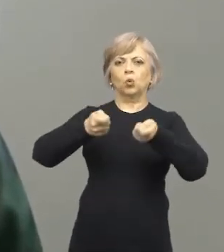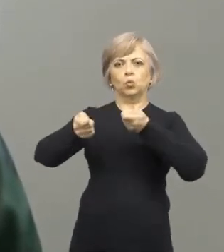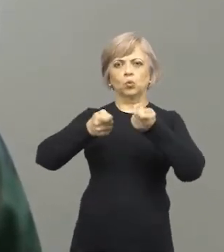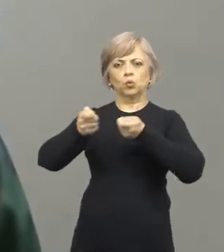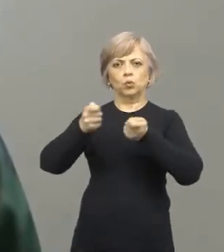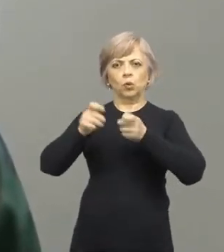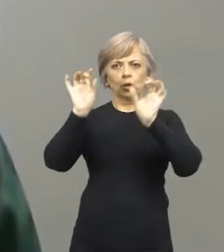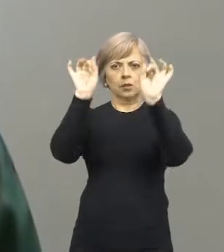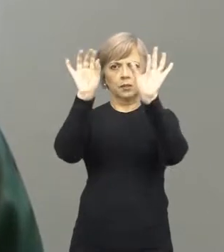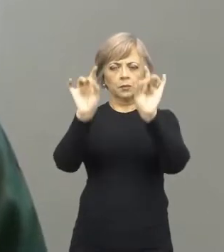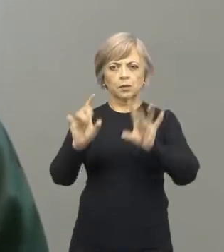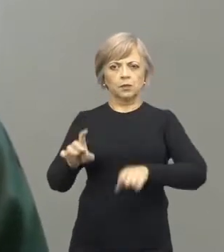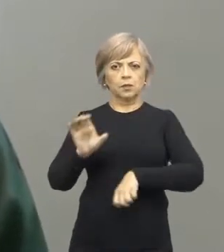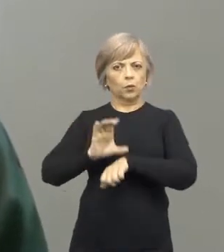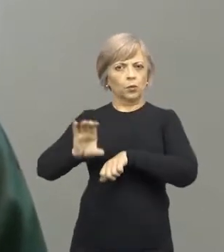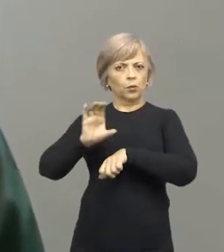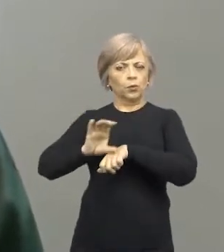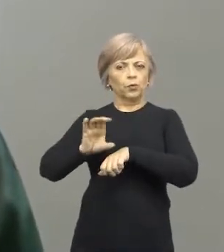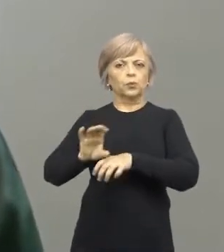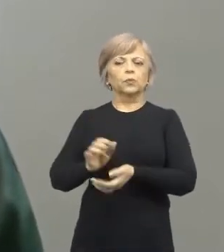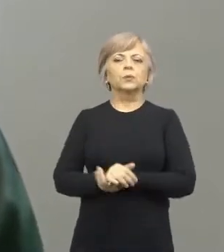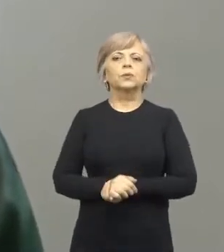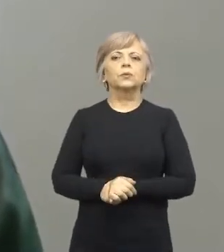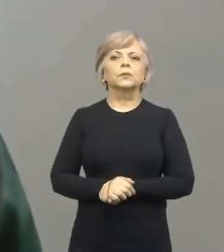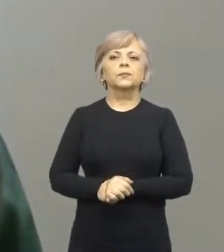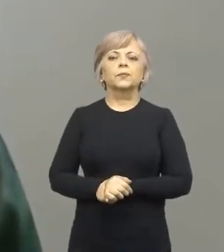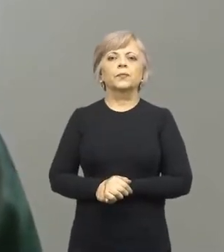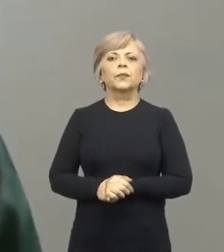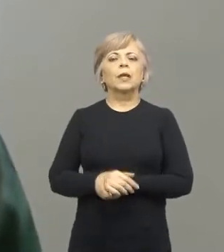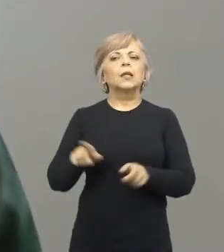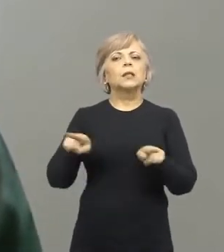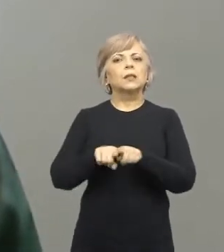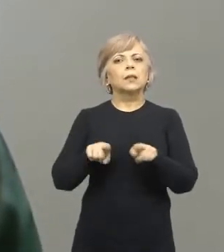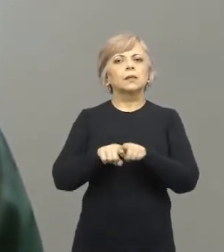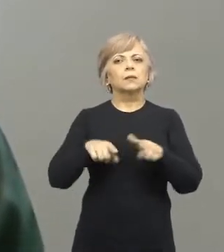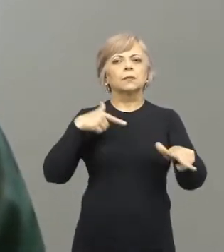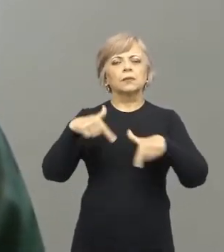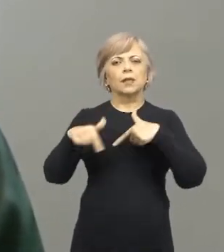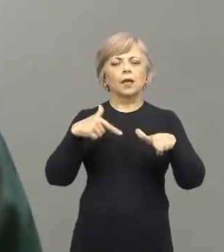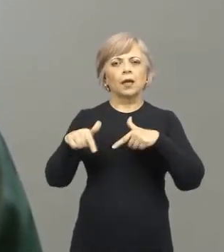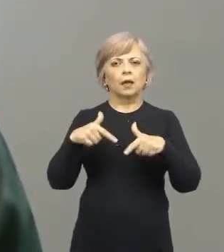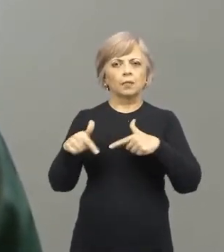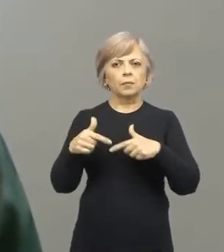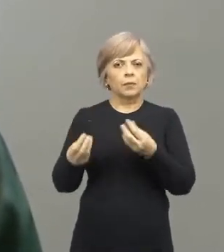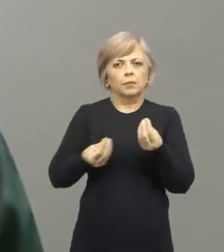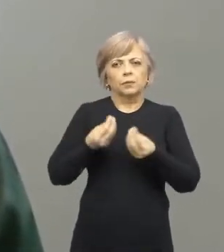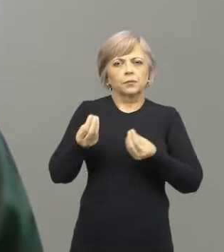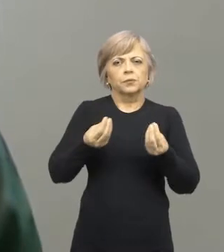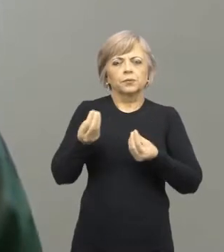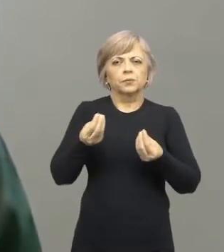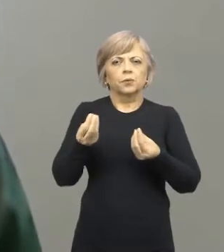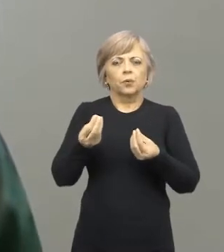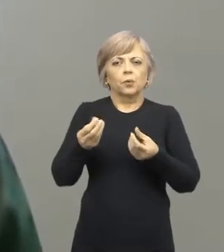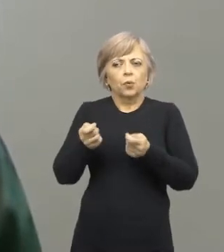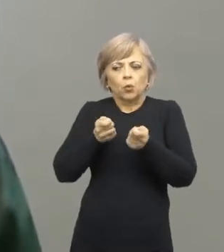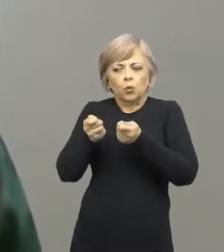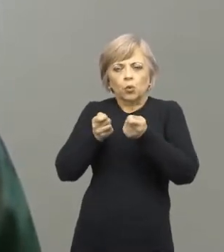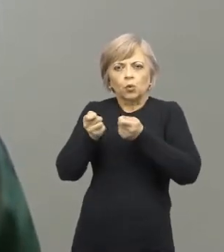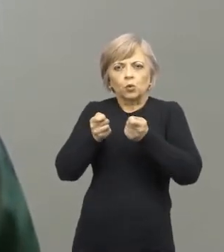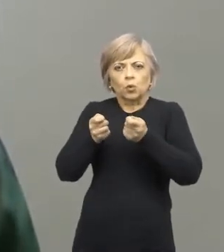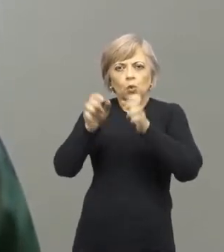maior especialização e também trabalhar de forma a que o controle seja também um